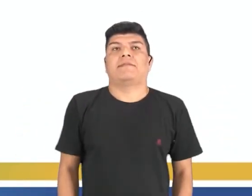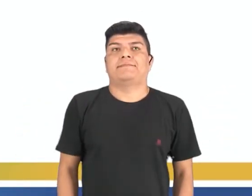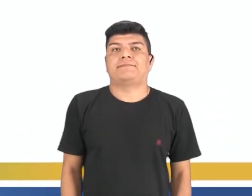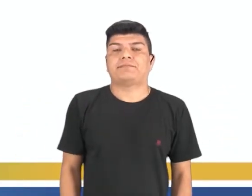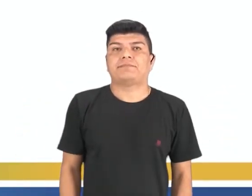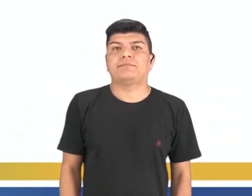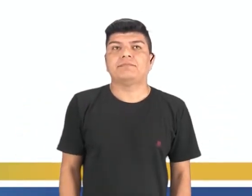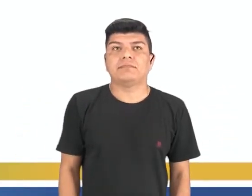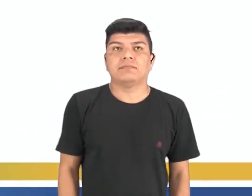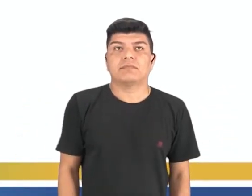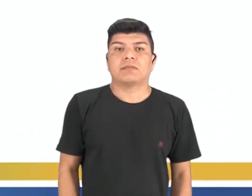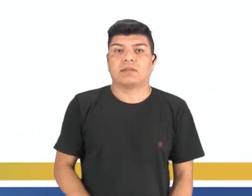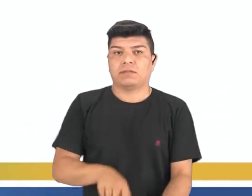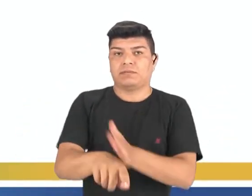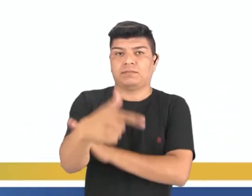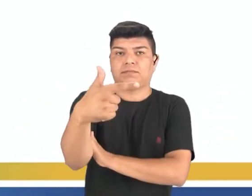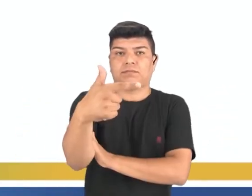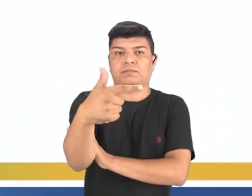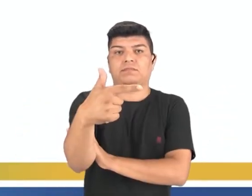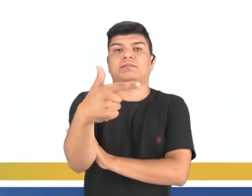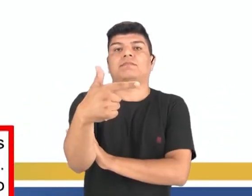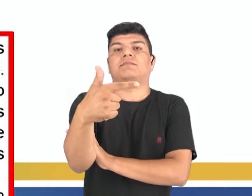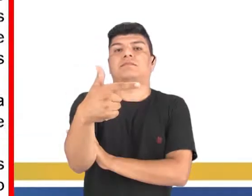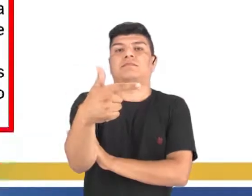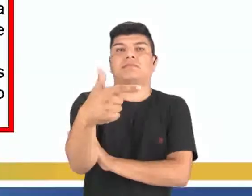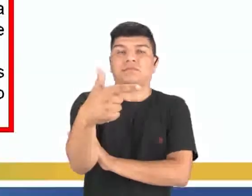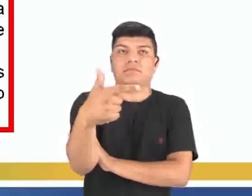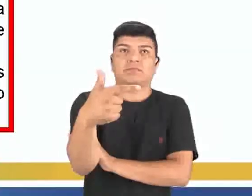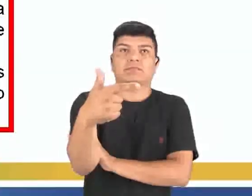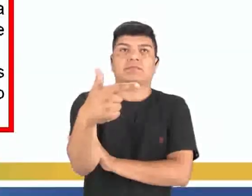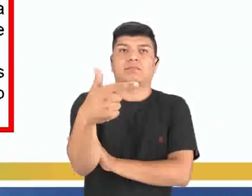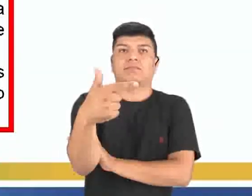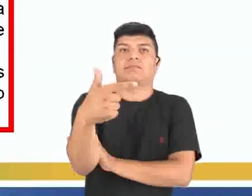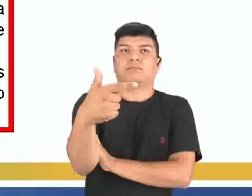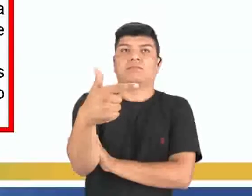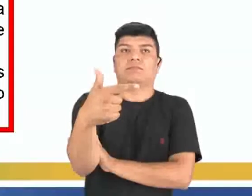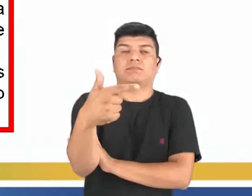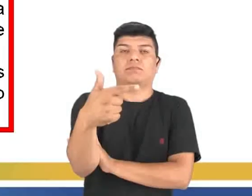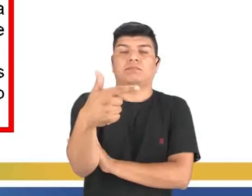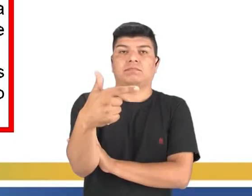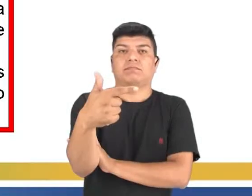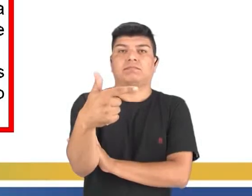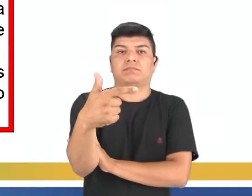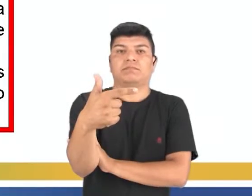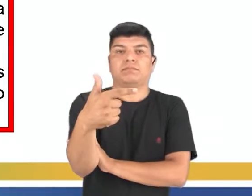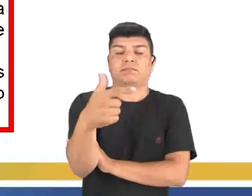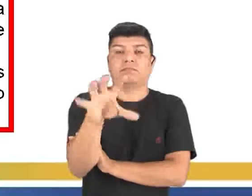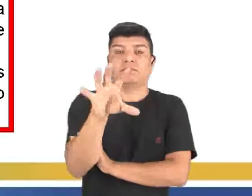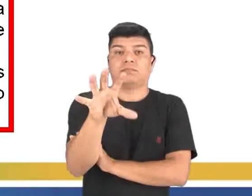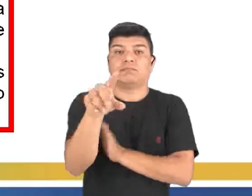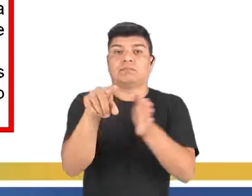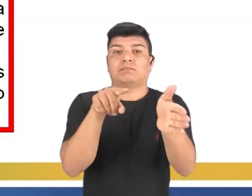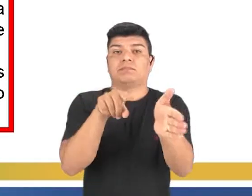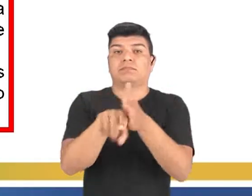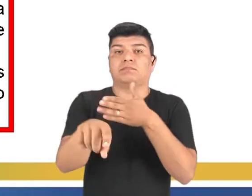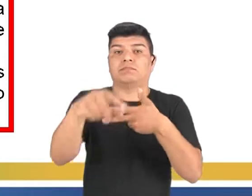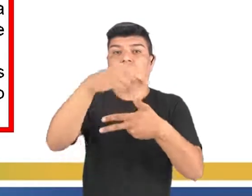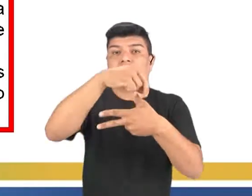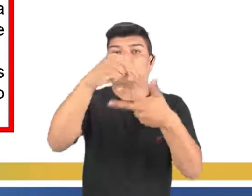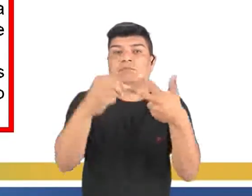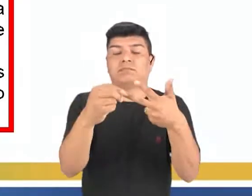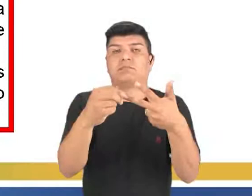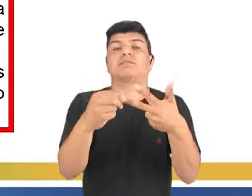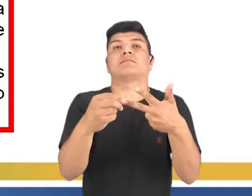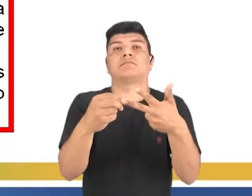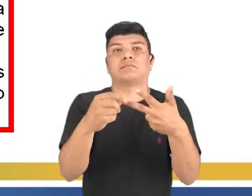bem. Passamos então para a situação número 2. Essa situação aí é uma questãozinha que caiu no